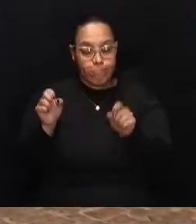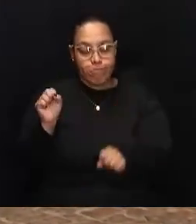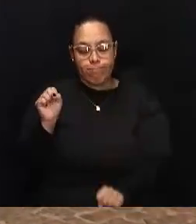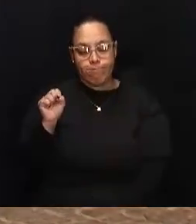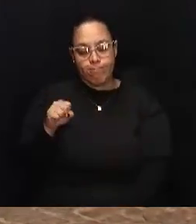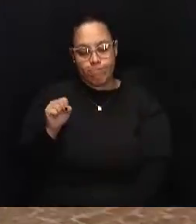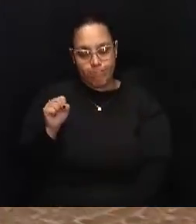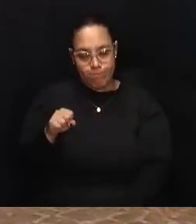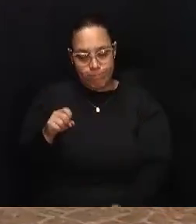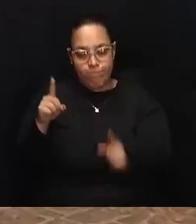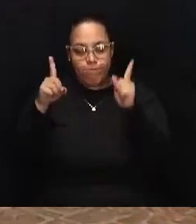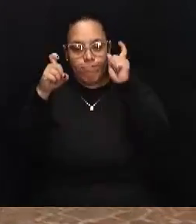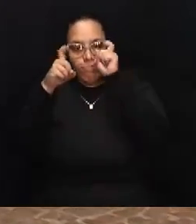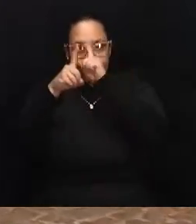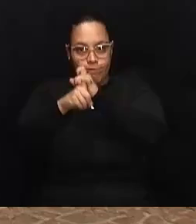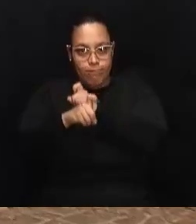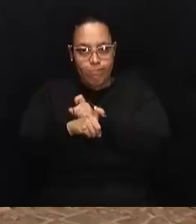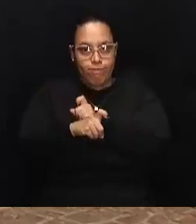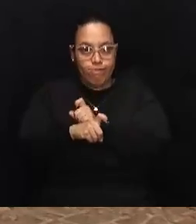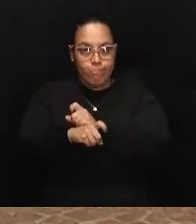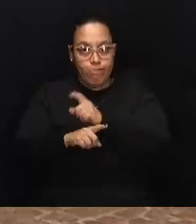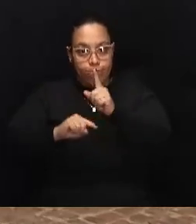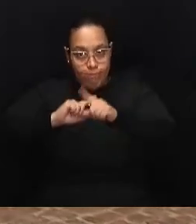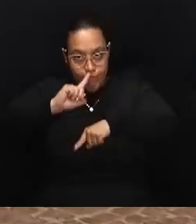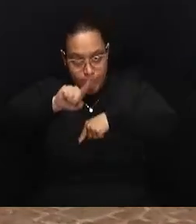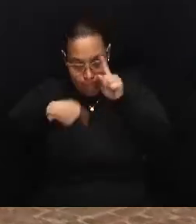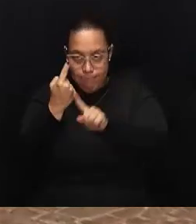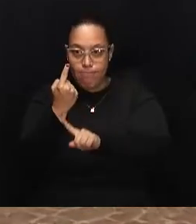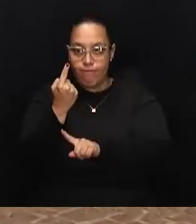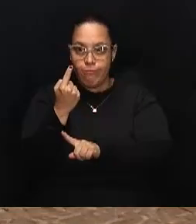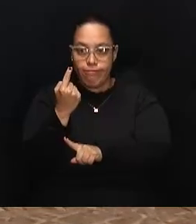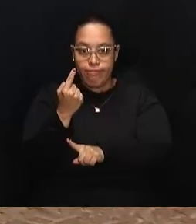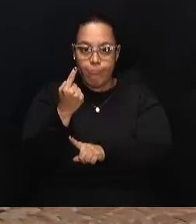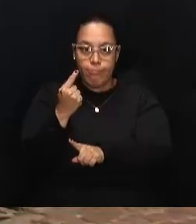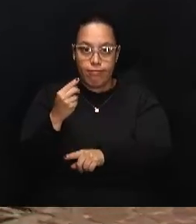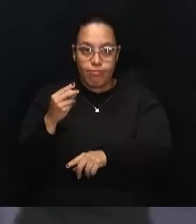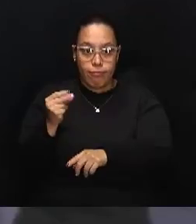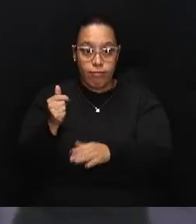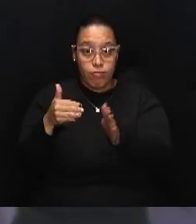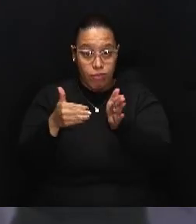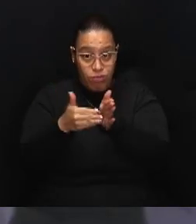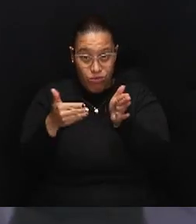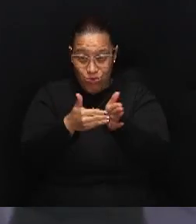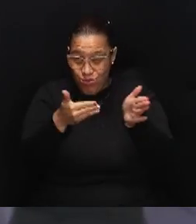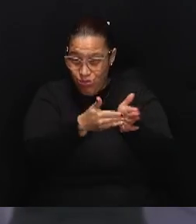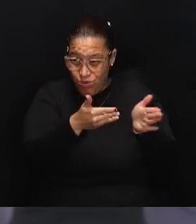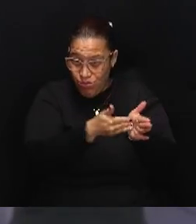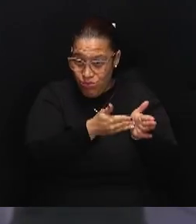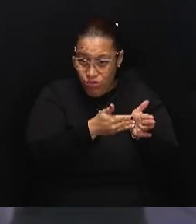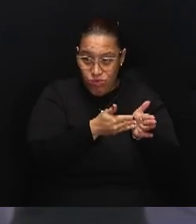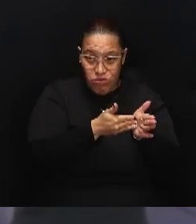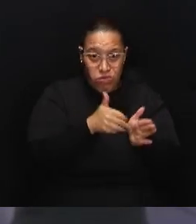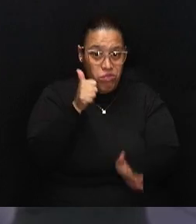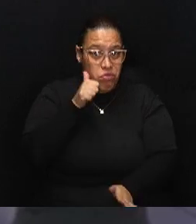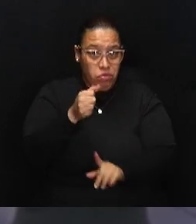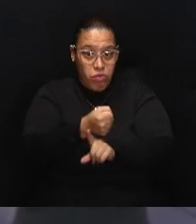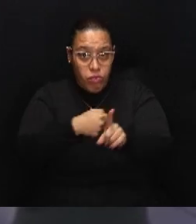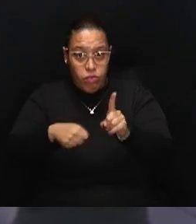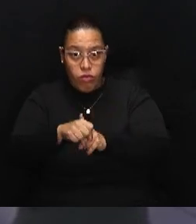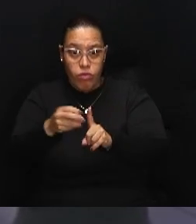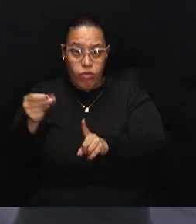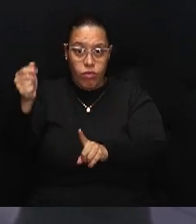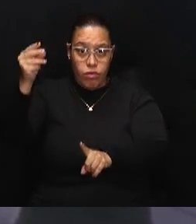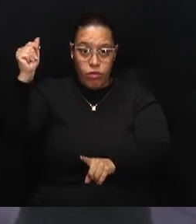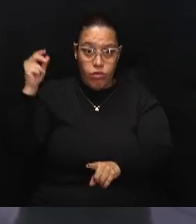mas ainda assim há muitos desafios a serem superados. Desde as limitações impostas às mulheres